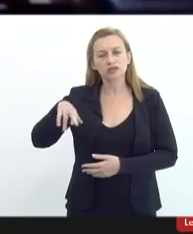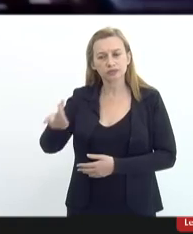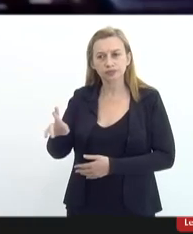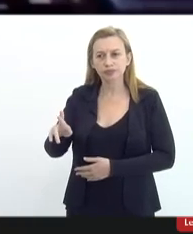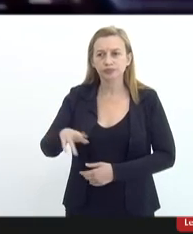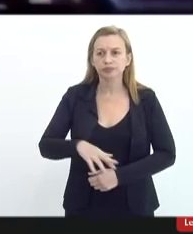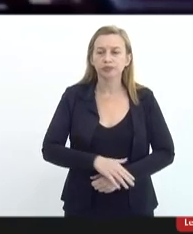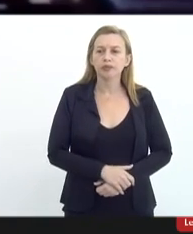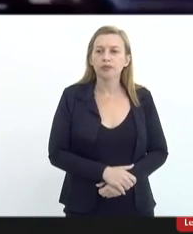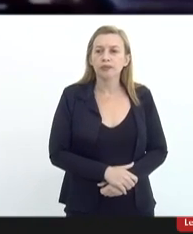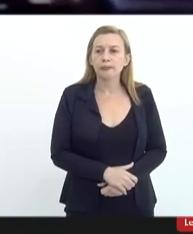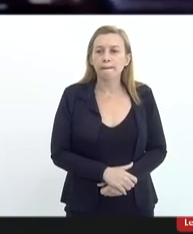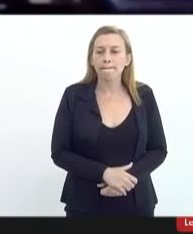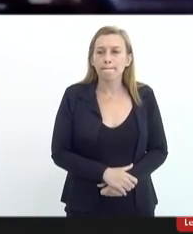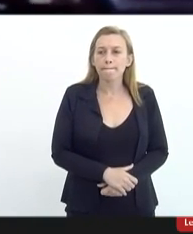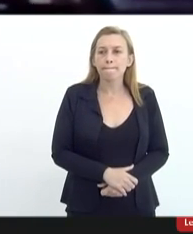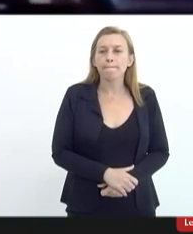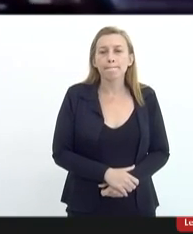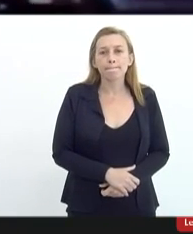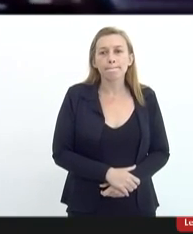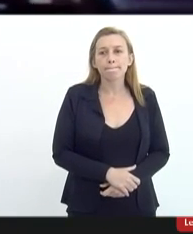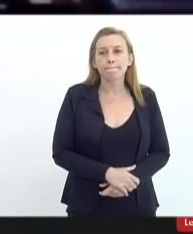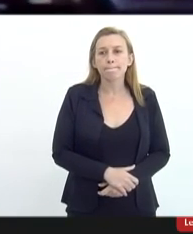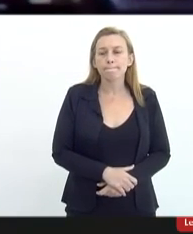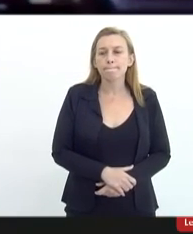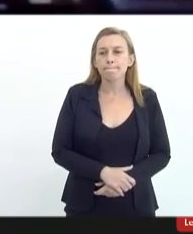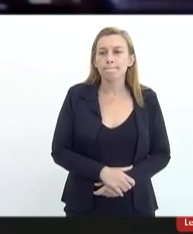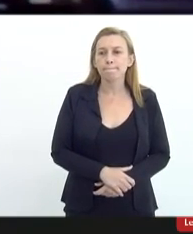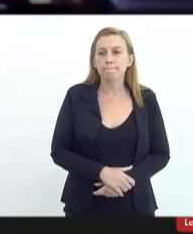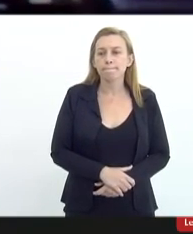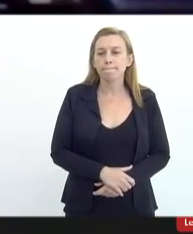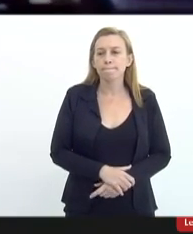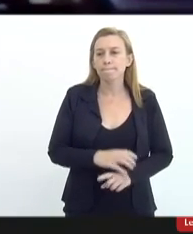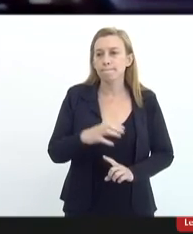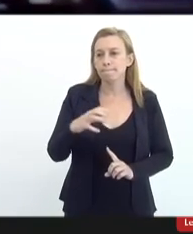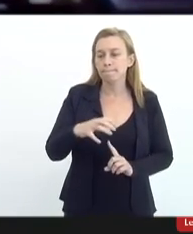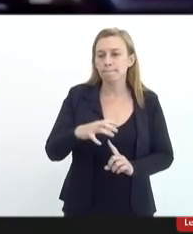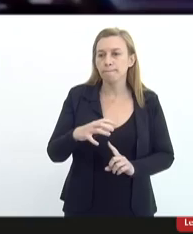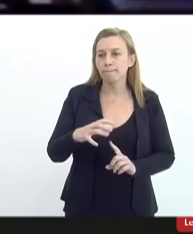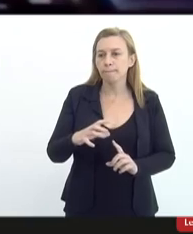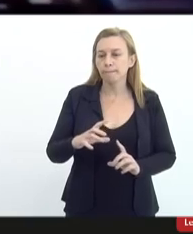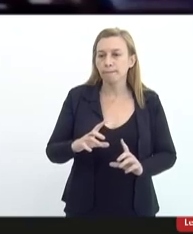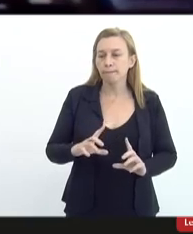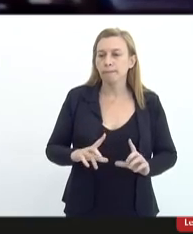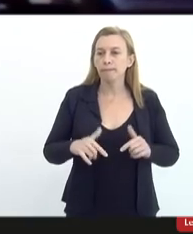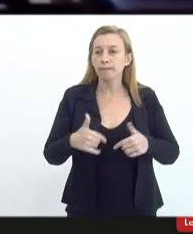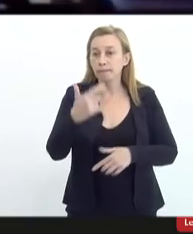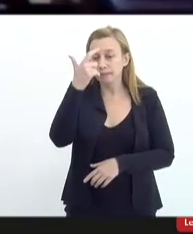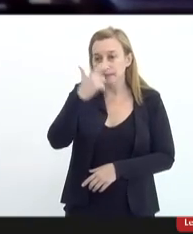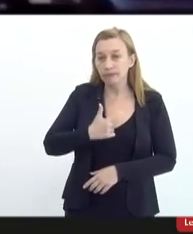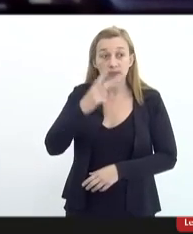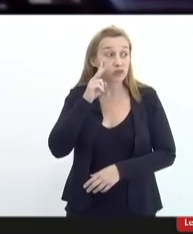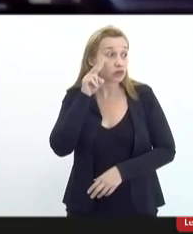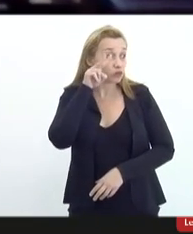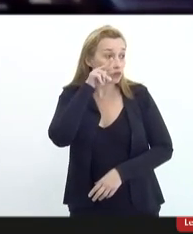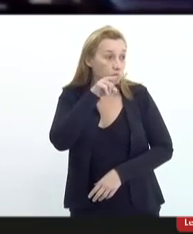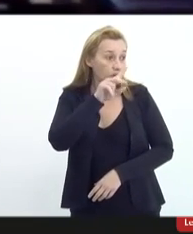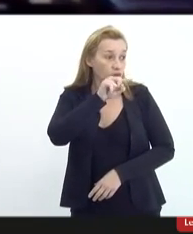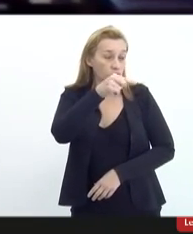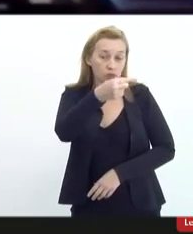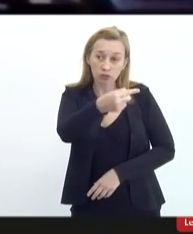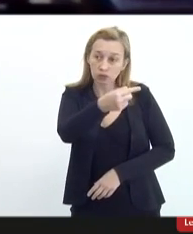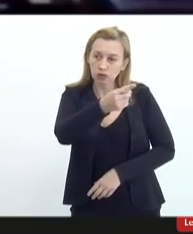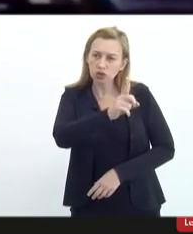religiosidade, que implica muito mais numa maneira de ser e estar no mundo e de olhar o outro